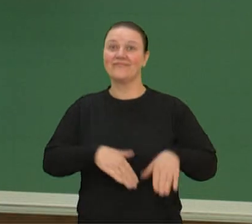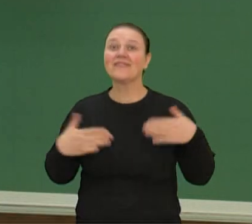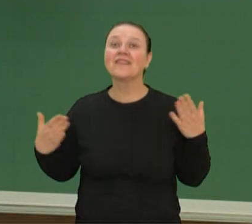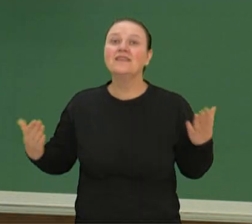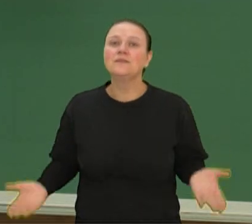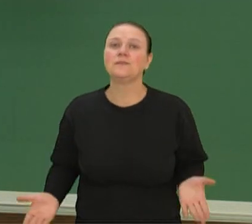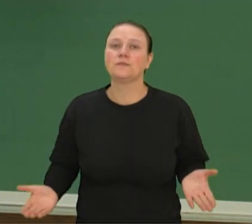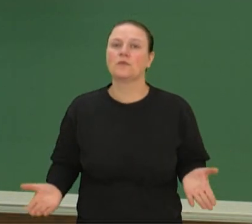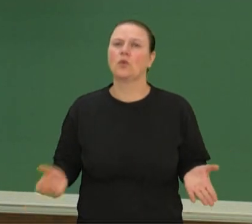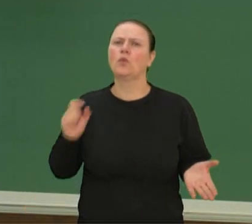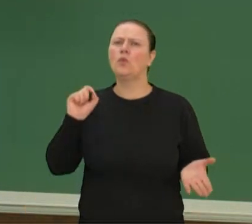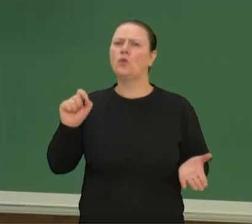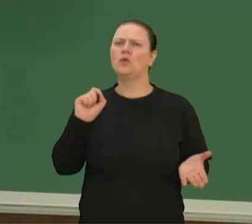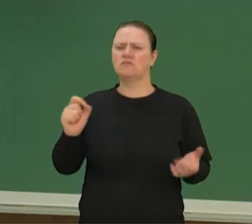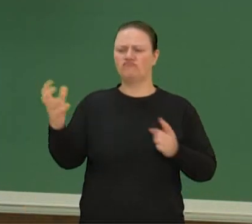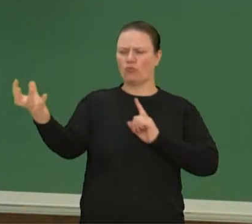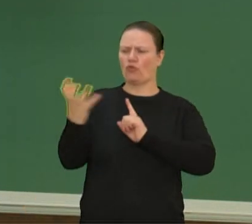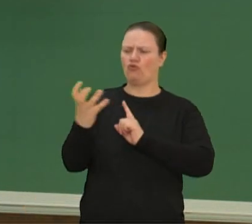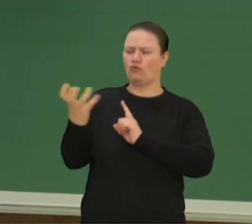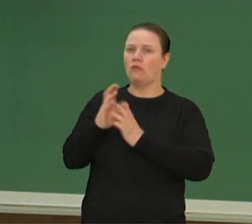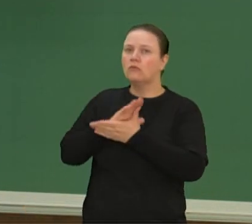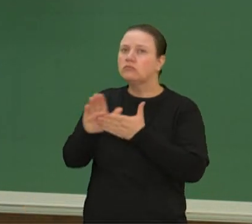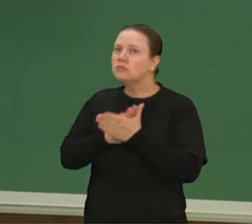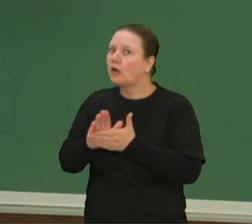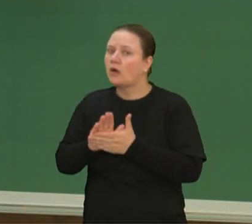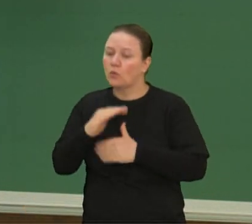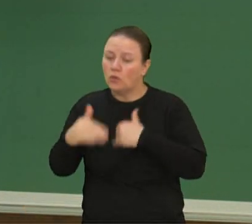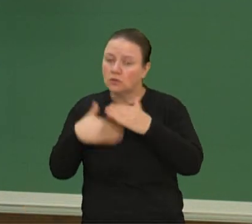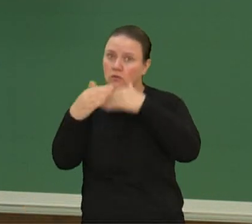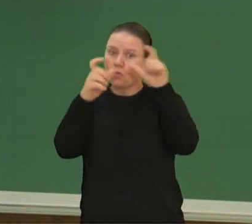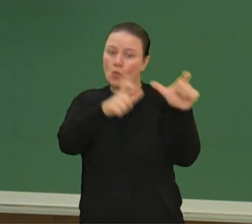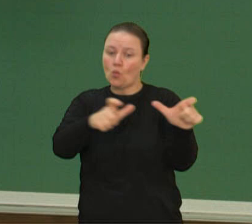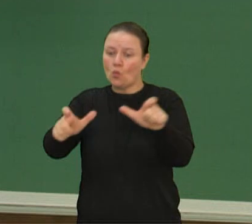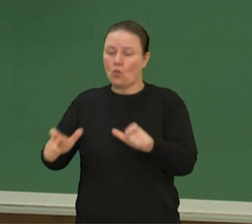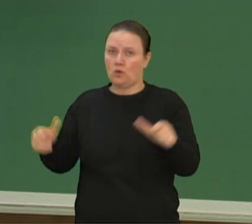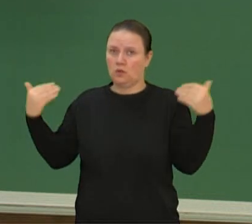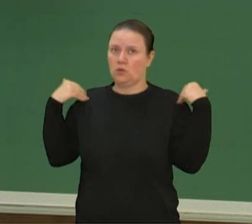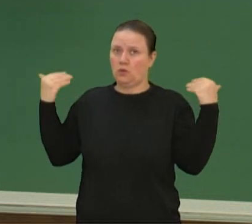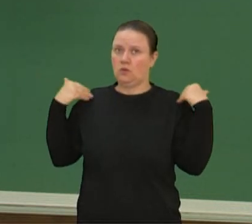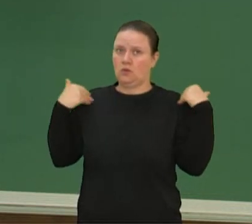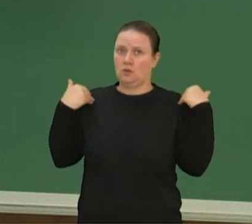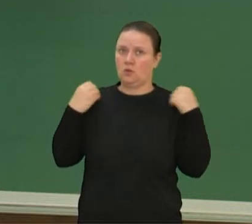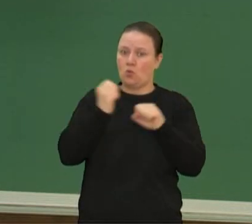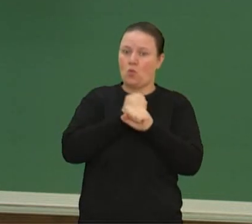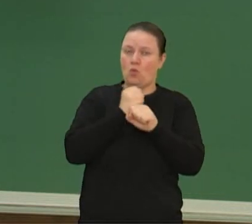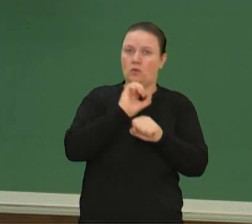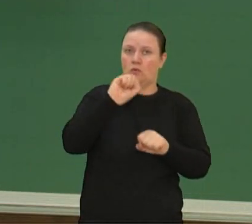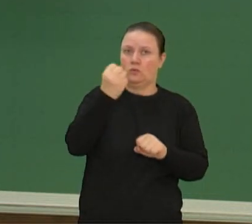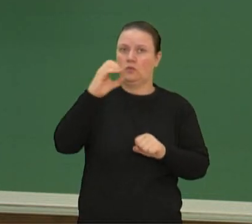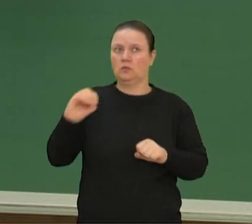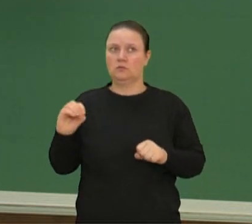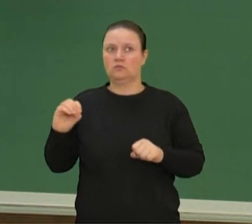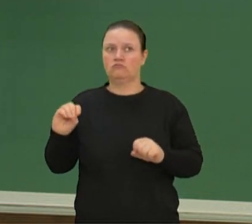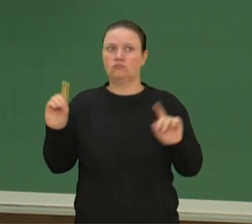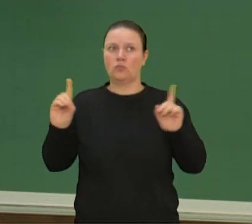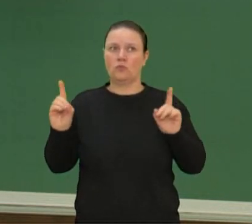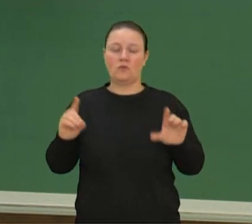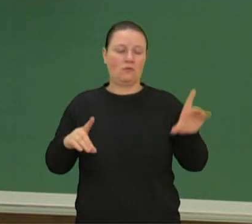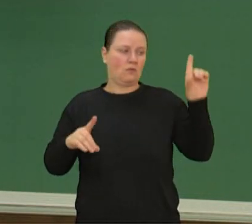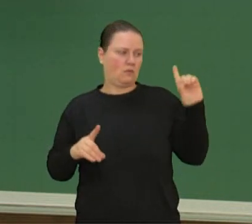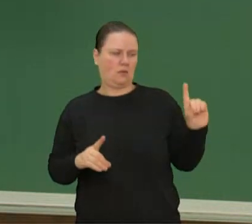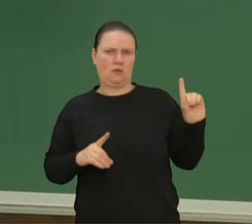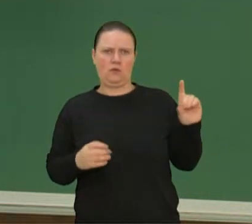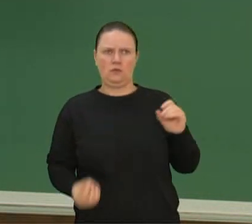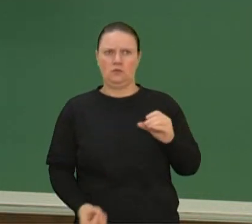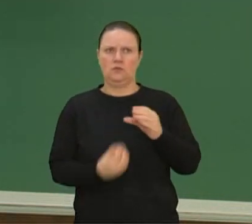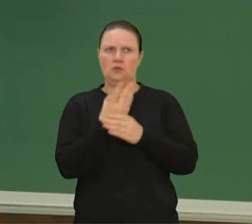Então, o fator que não influenciou o desenvolvimento das academias nos anos 80, no formato que nós conhecemos hoje, é a letra D,